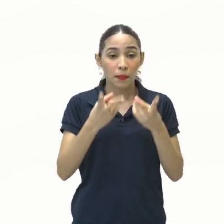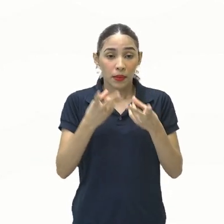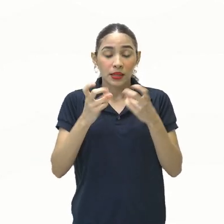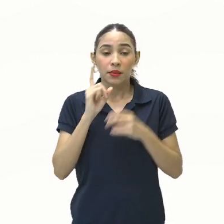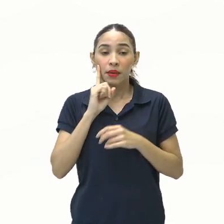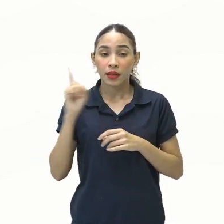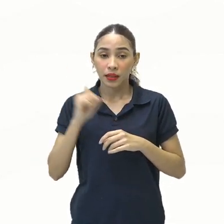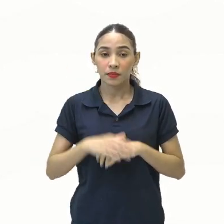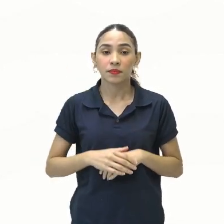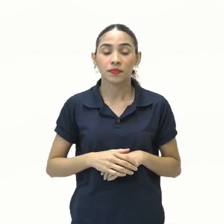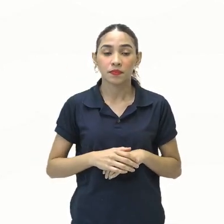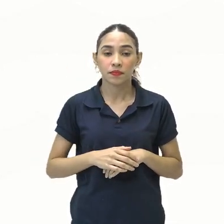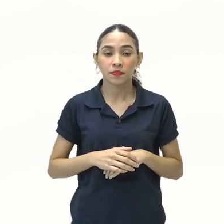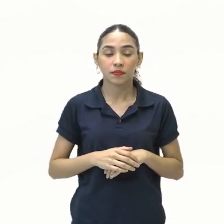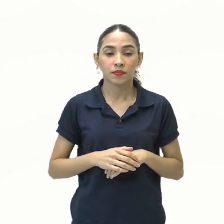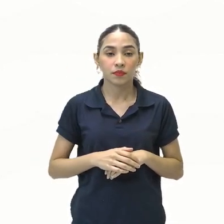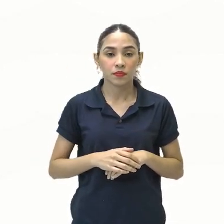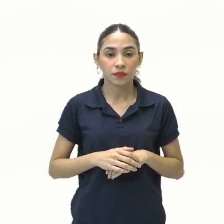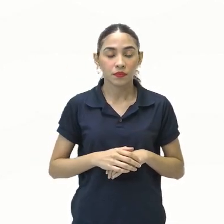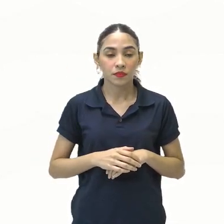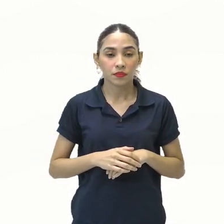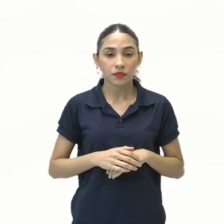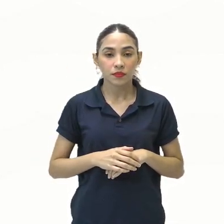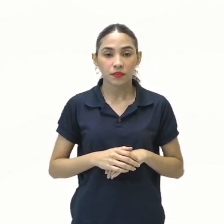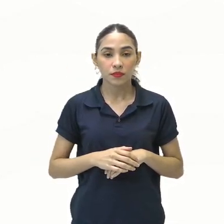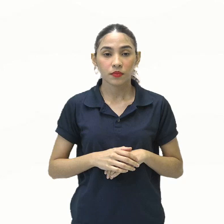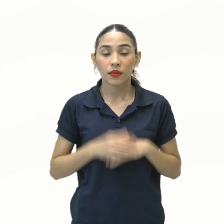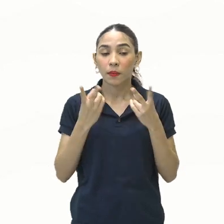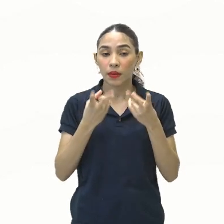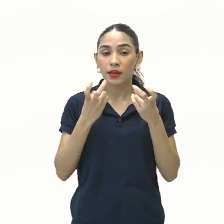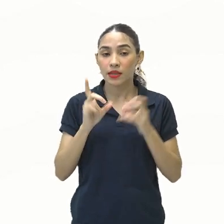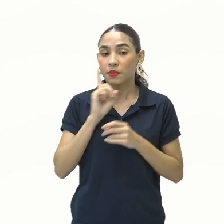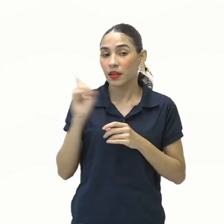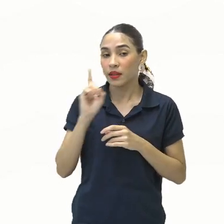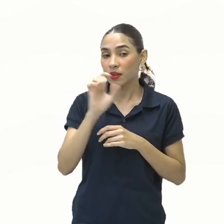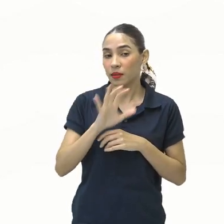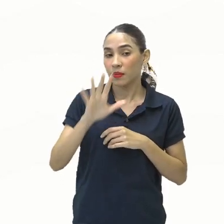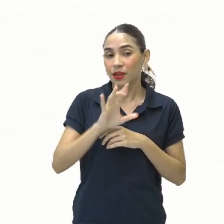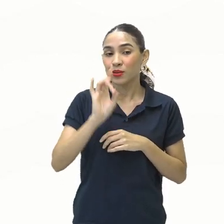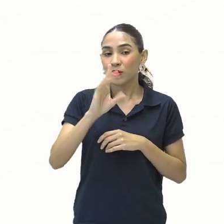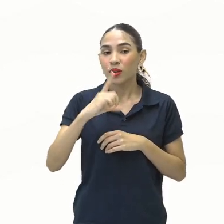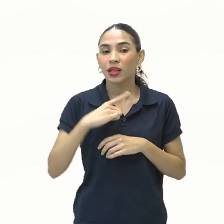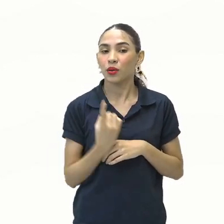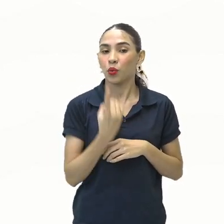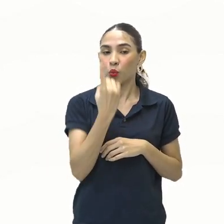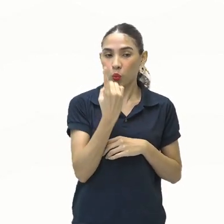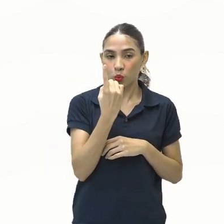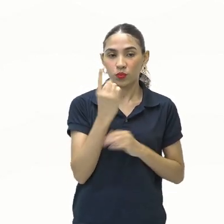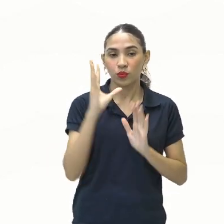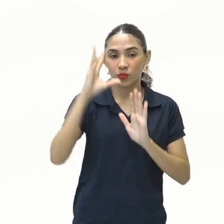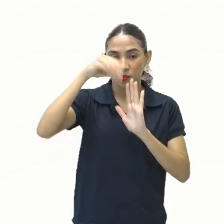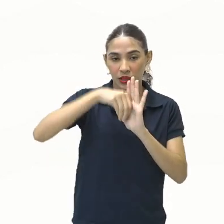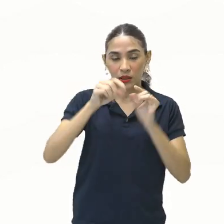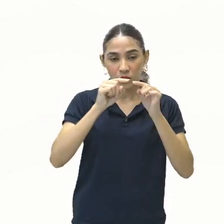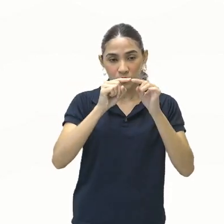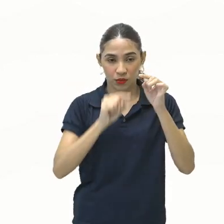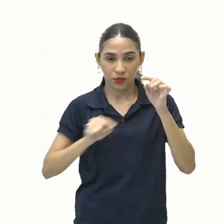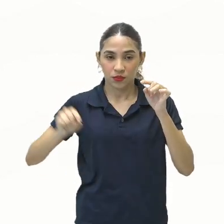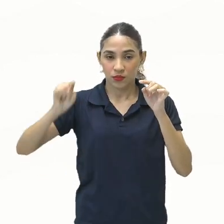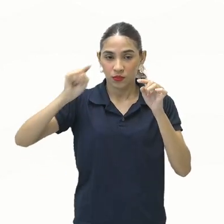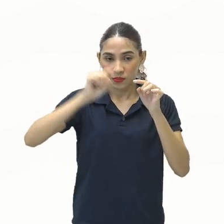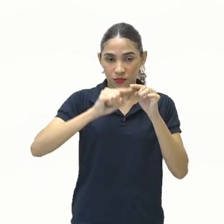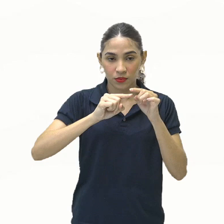Observem, vou apagar para poder vocês não se confundirem. Observem que só tem um núcleo aromático. Então, ela é